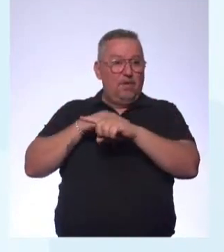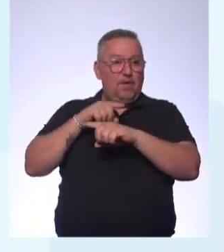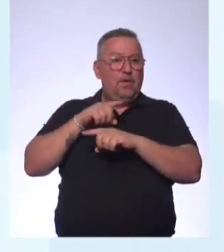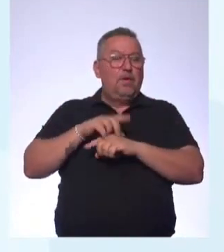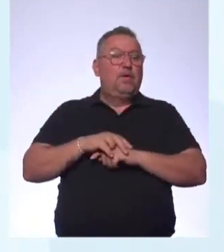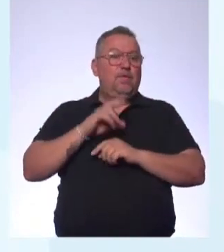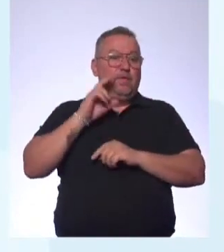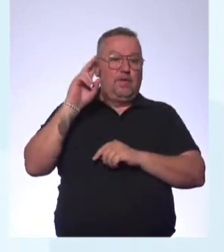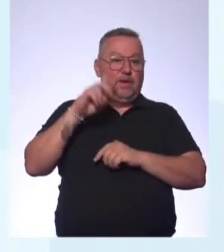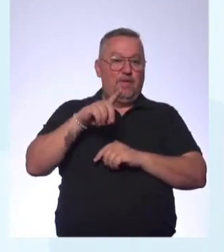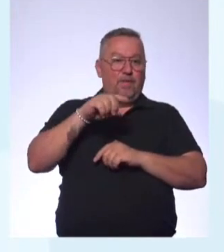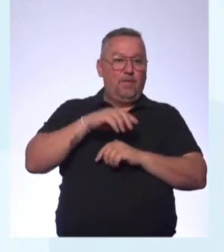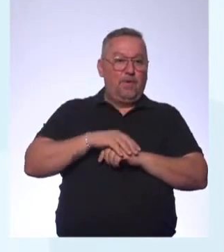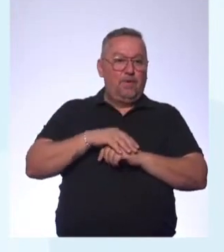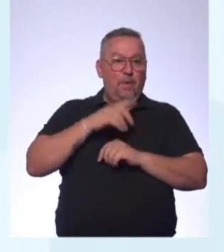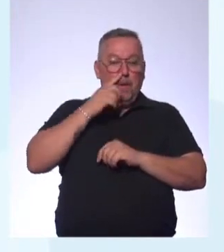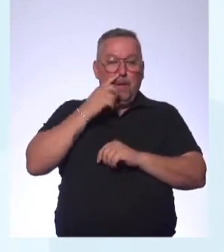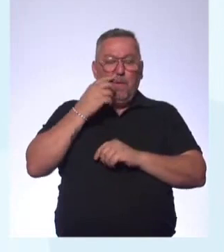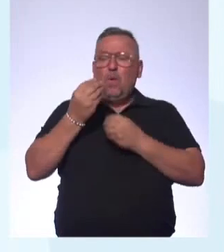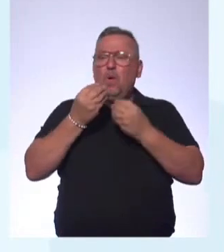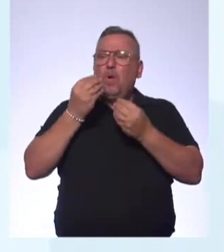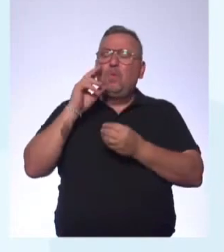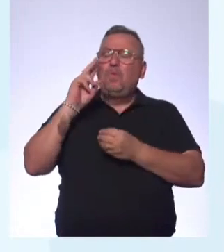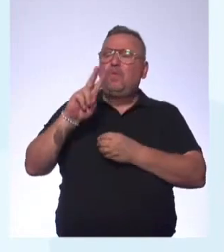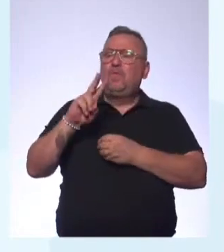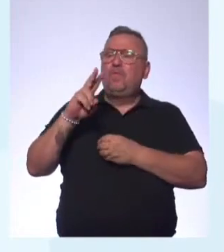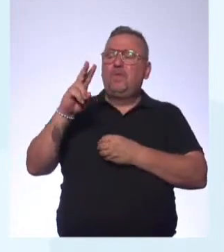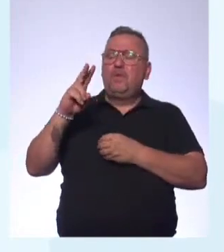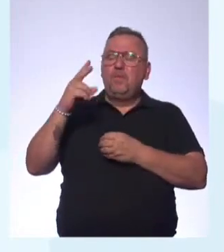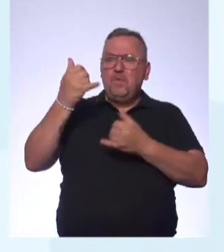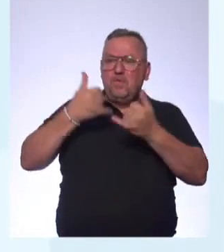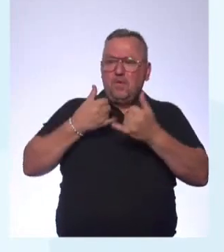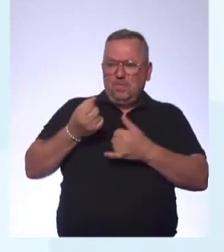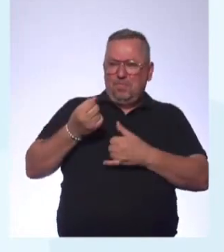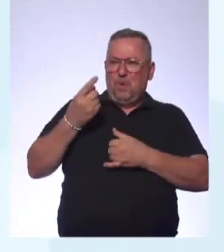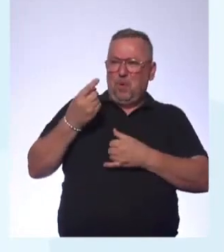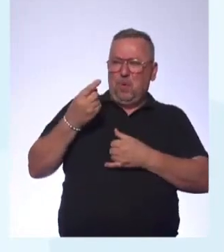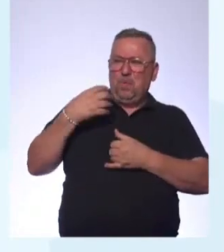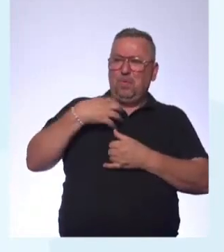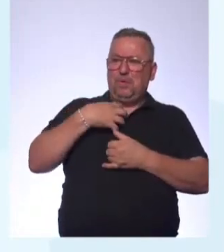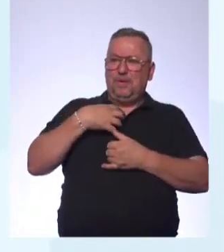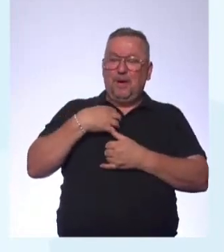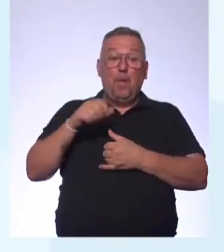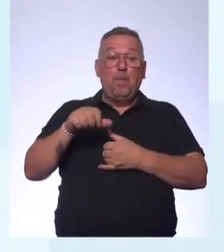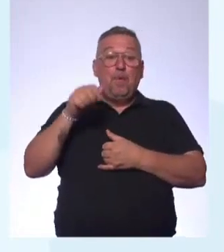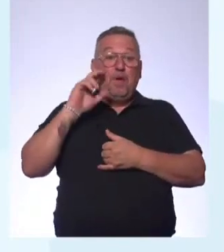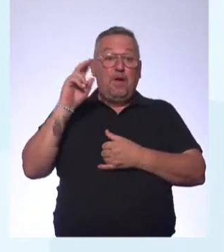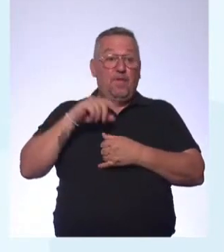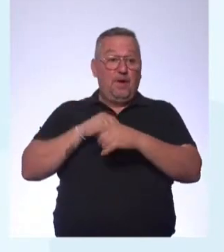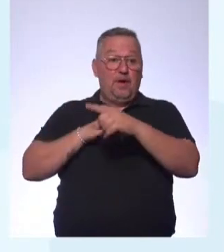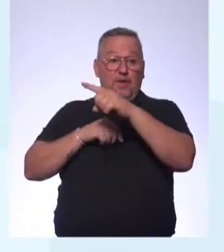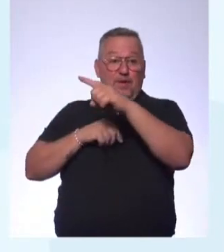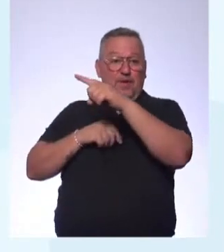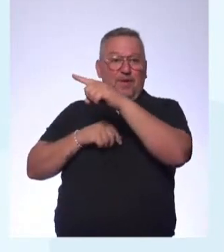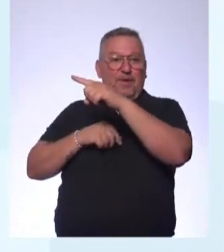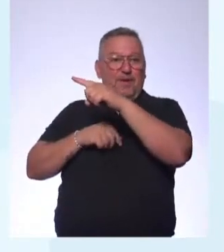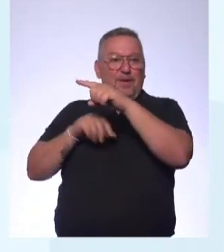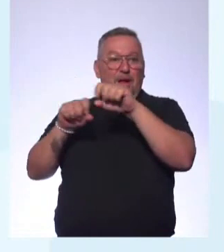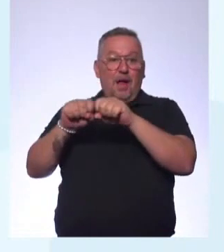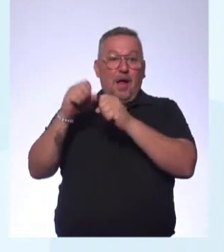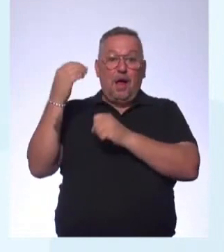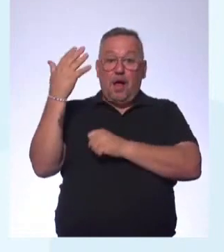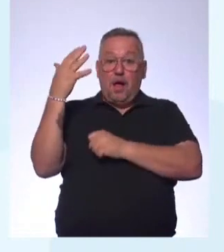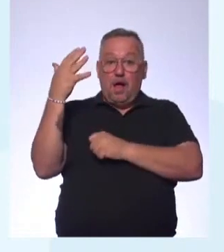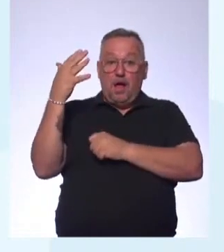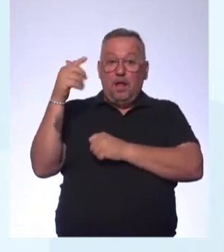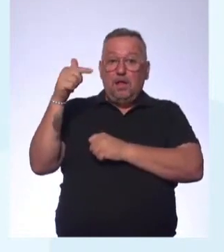Vocês já escutaram essas frases? Como é que vocês receberam a primeira vez que escutaram e como é que vocês enxergam essas frases hoje? Quebrar